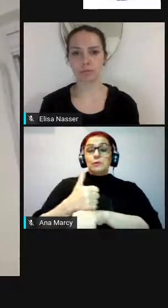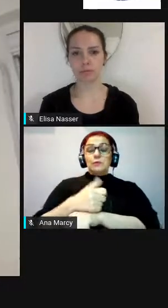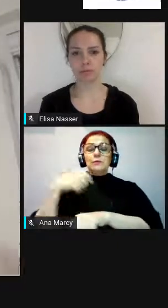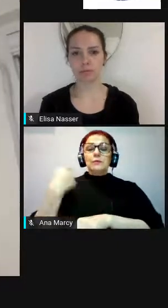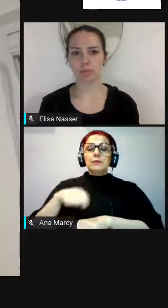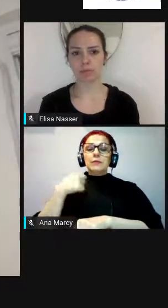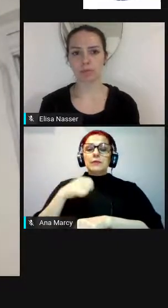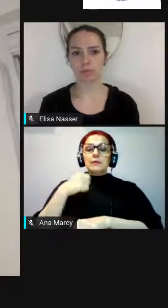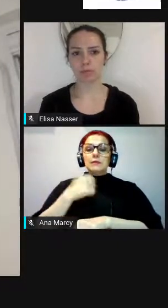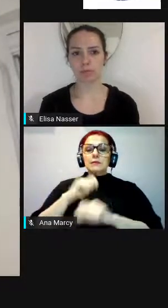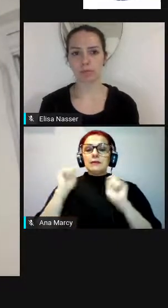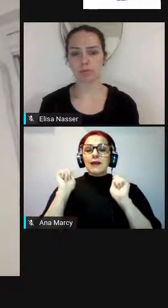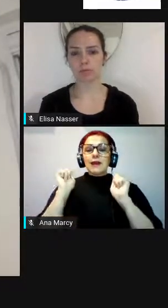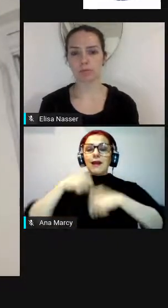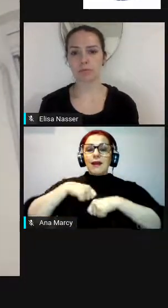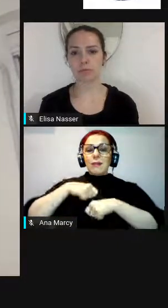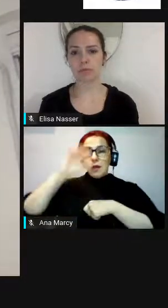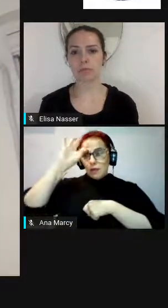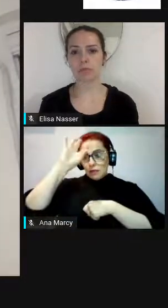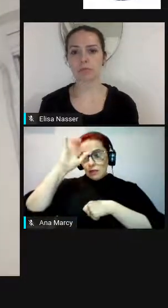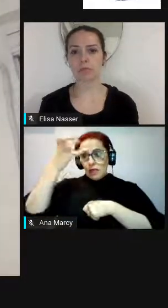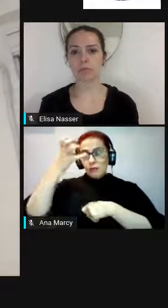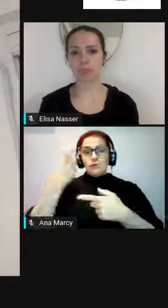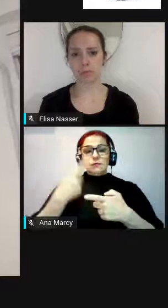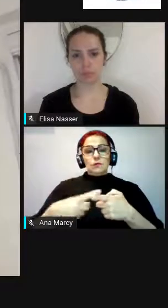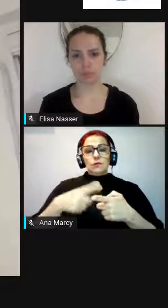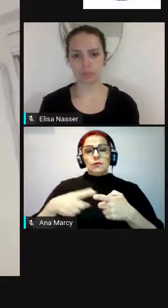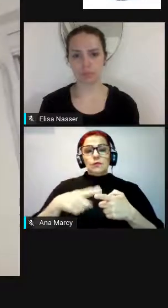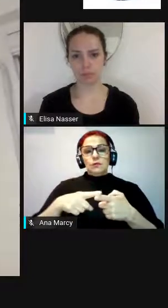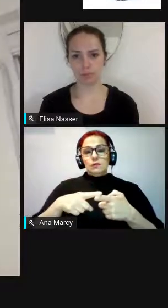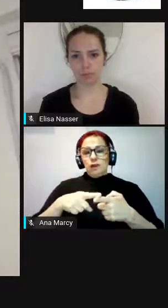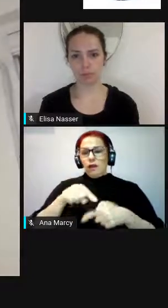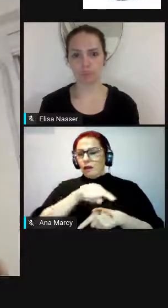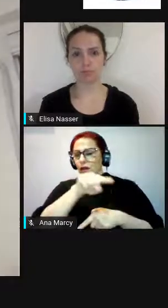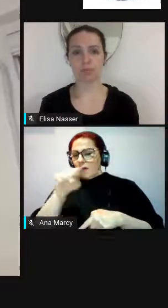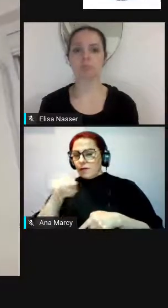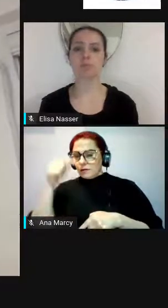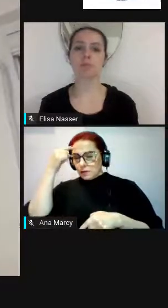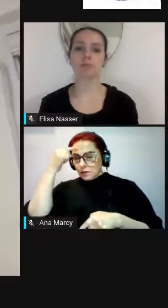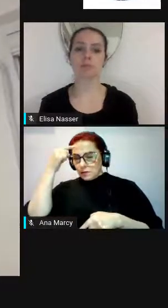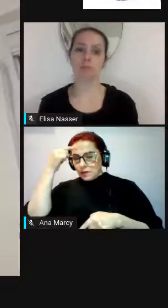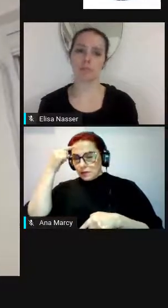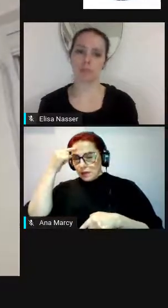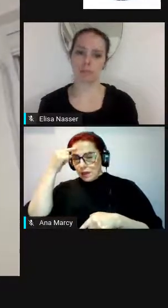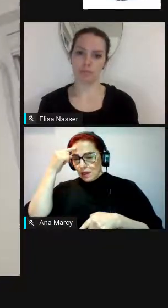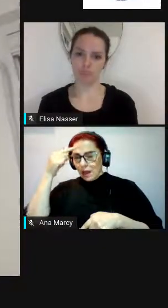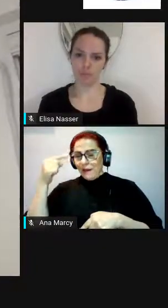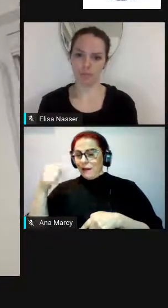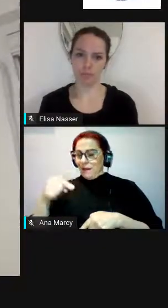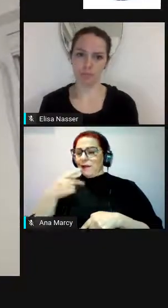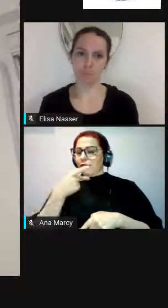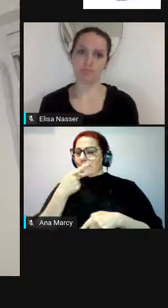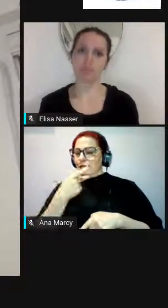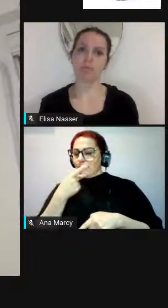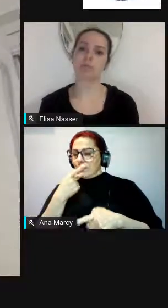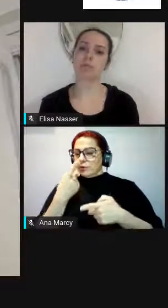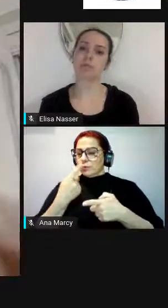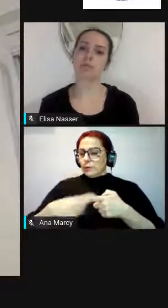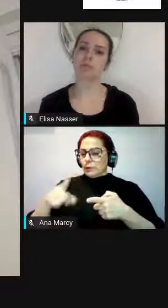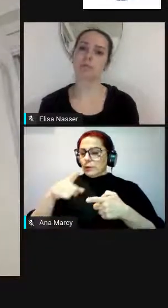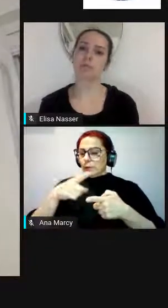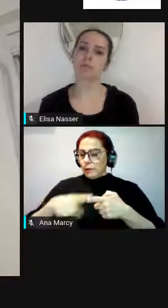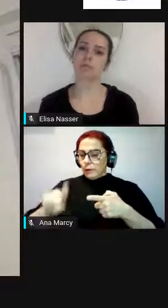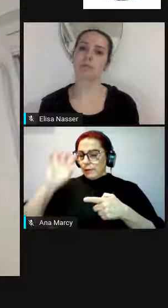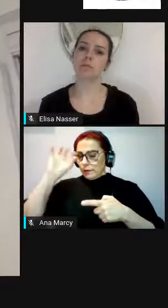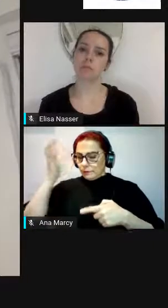ter tem que ser capaz de resolver problemas e assim agora você deve estar pensando aceitar Fabiana tá falando muito em resolver problemas tudo mais agora